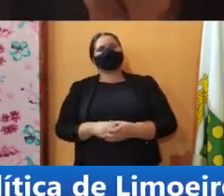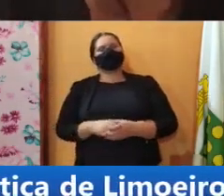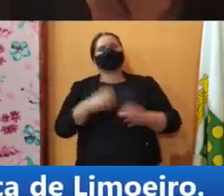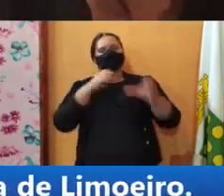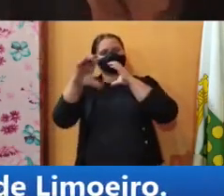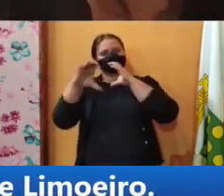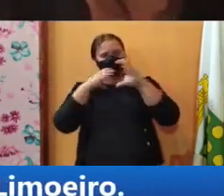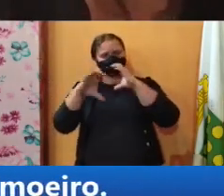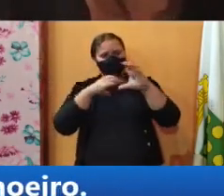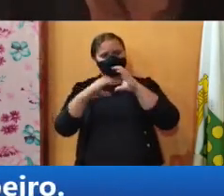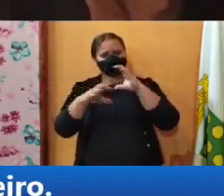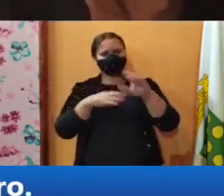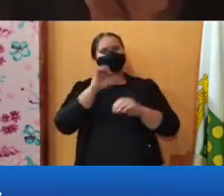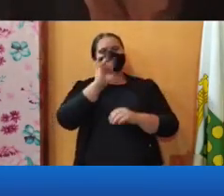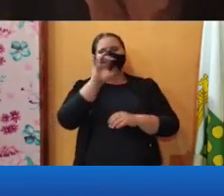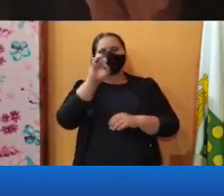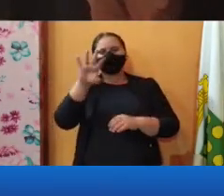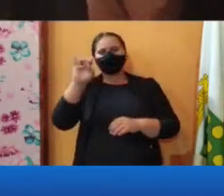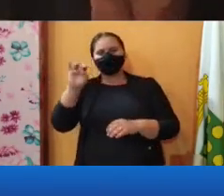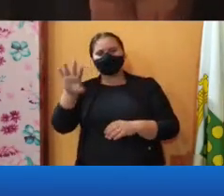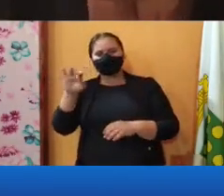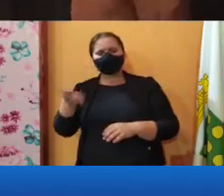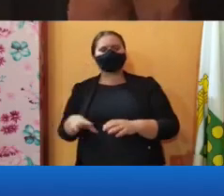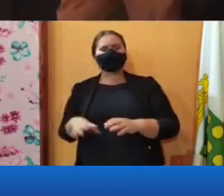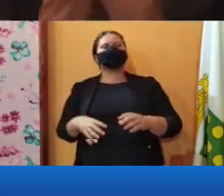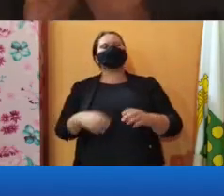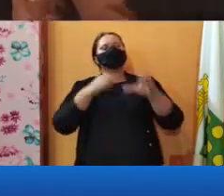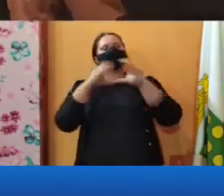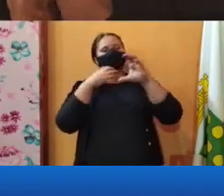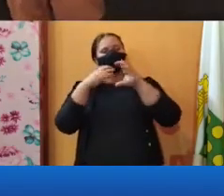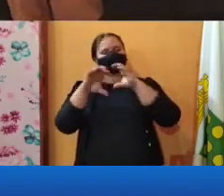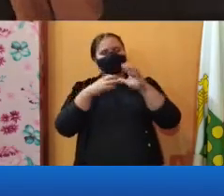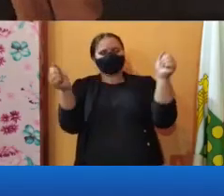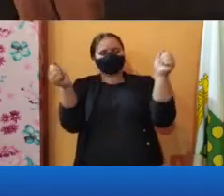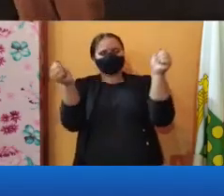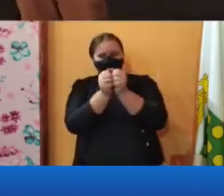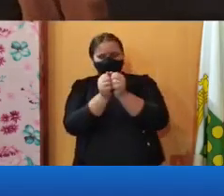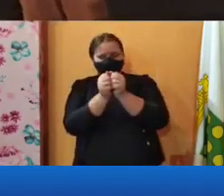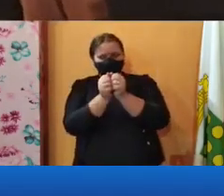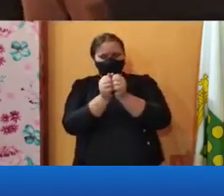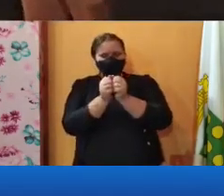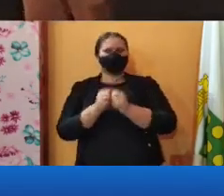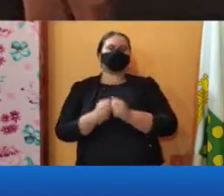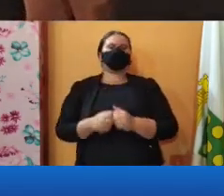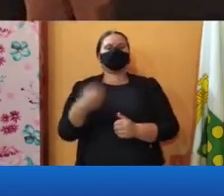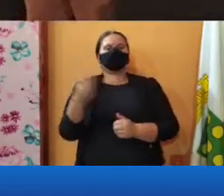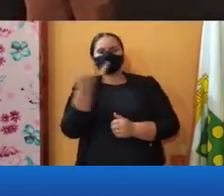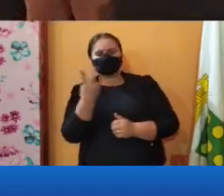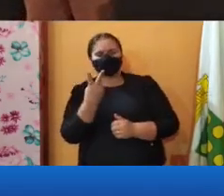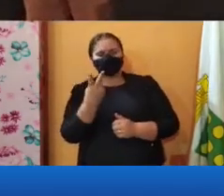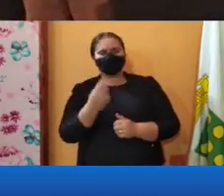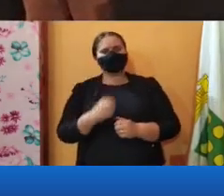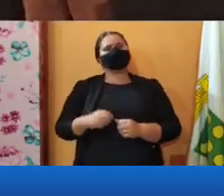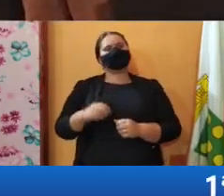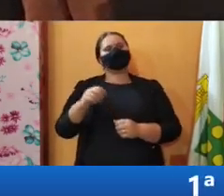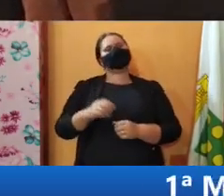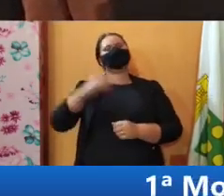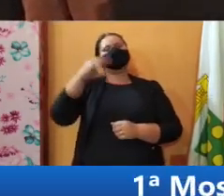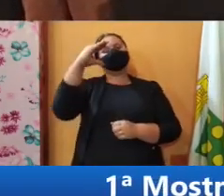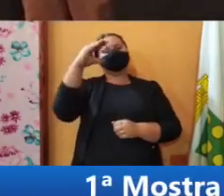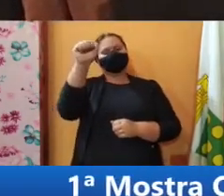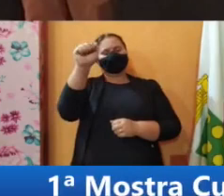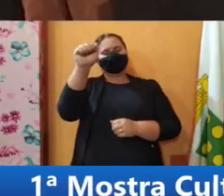minha gente. Cadu e eu já somos uma dupla. E que, assim, que inteligência, Cadu. Você é um jovem